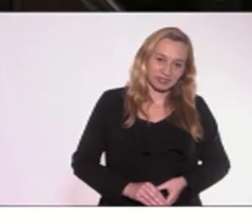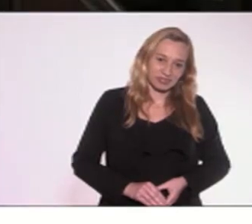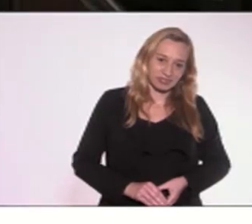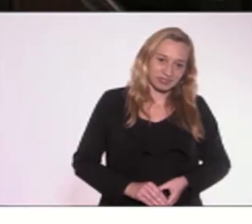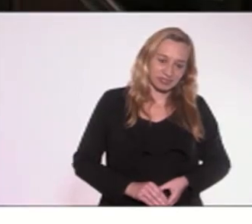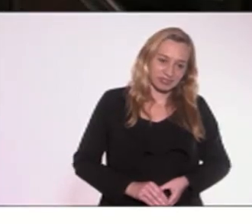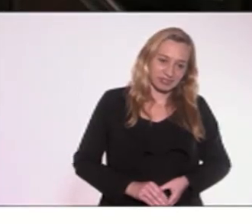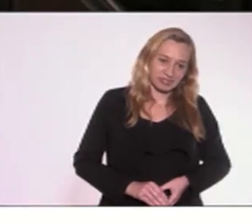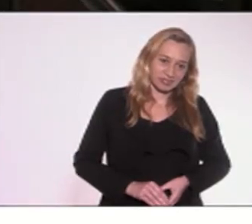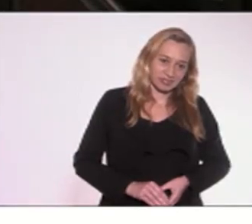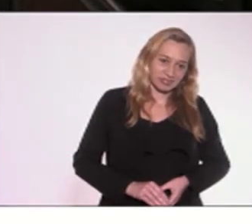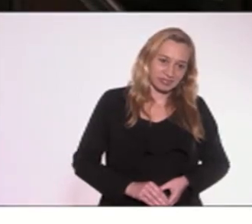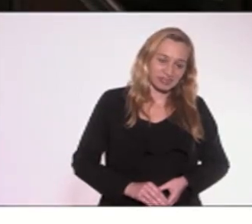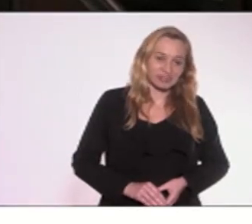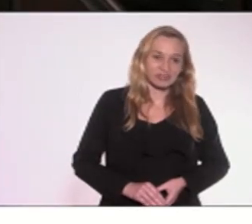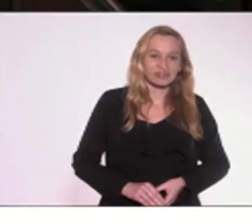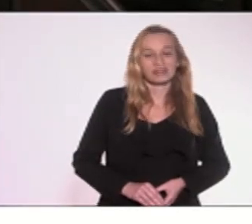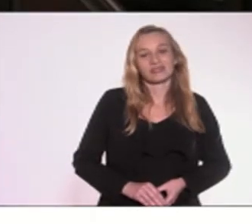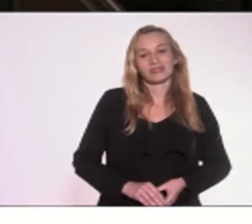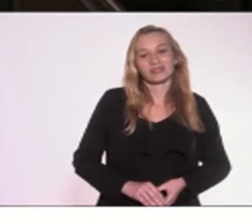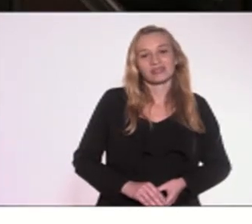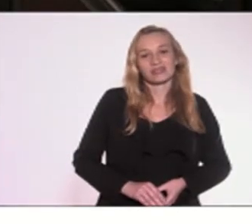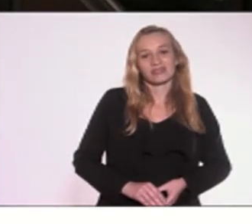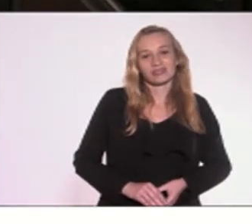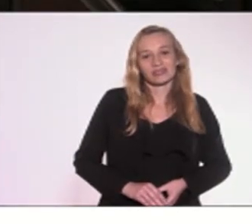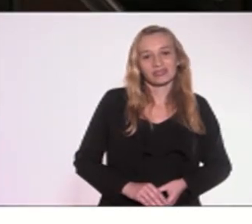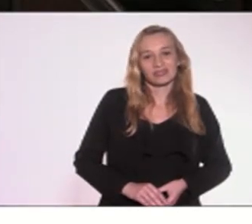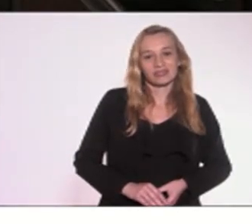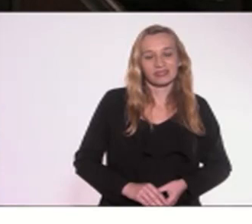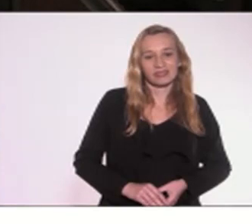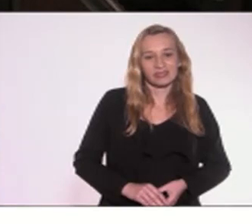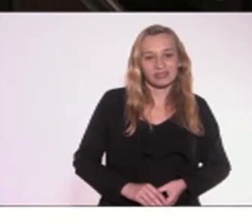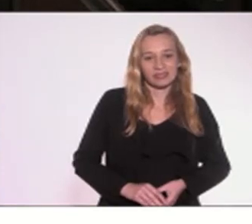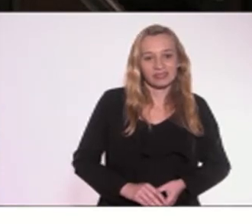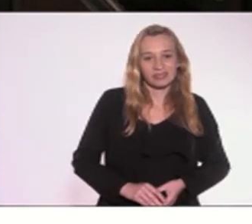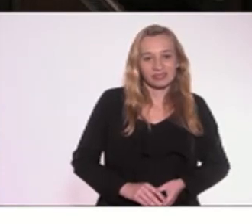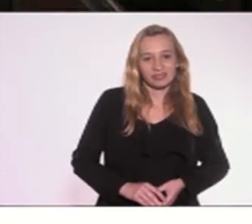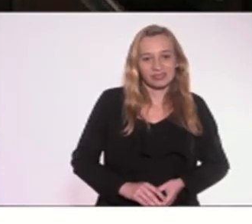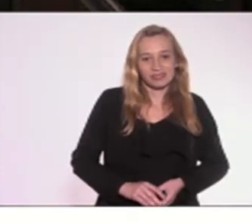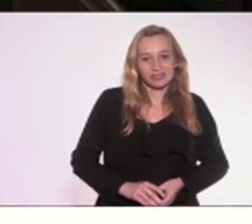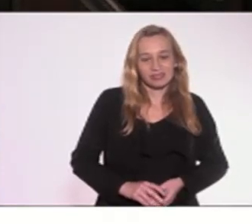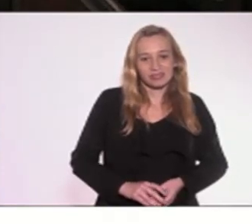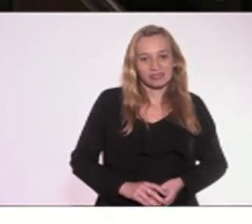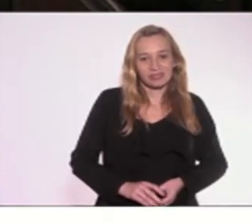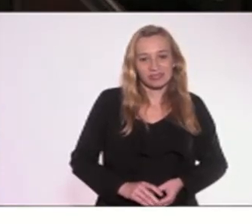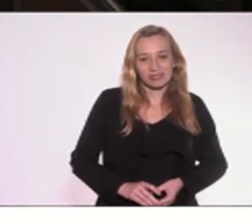Maranhão, você é o símbolo da nossa polícia, você que Ricardo. Foi? Aí,